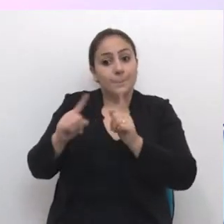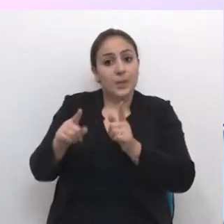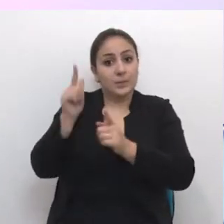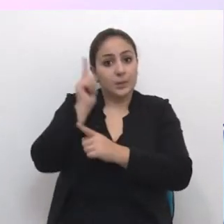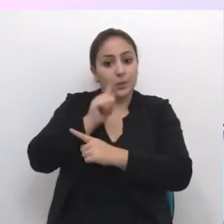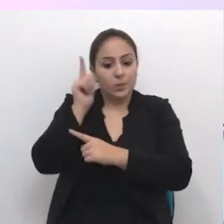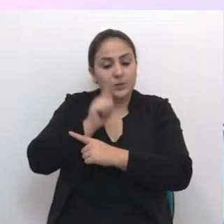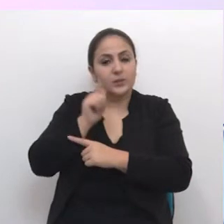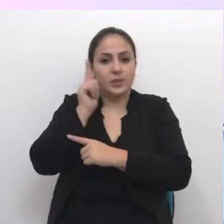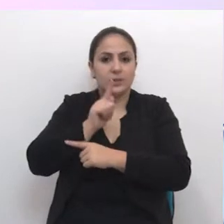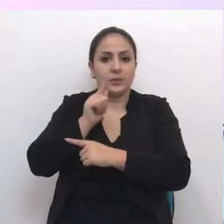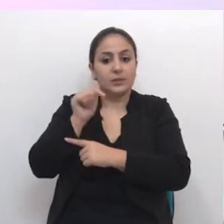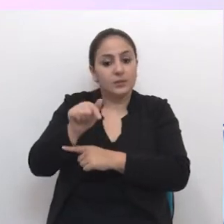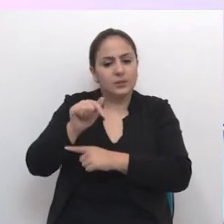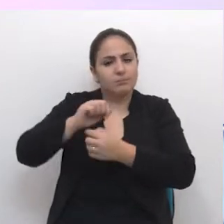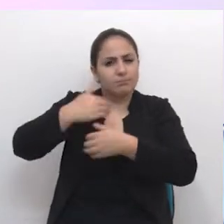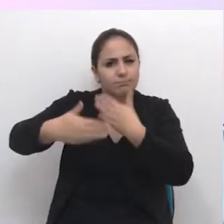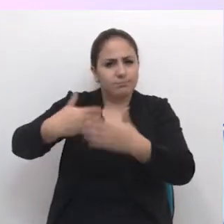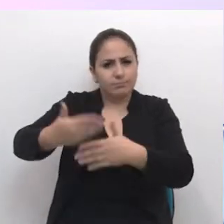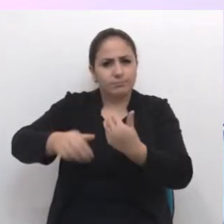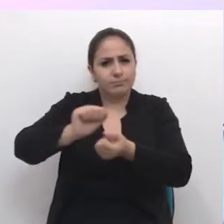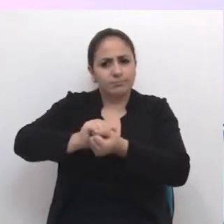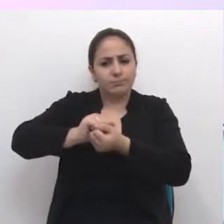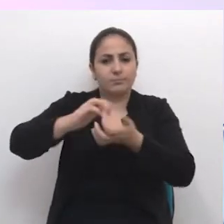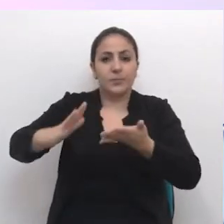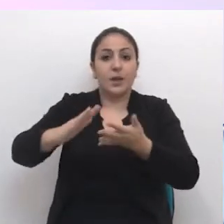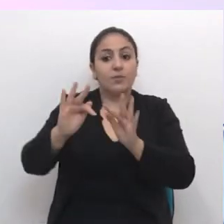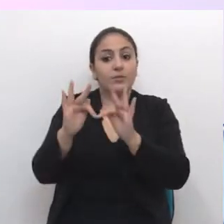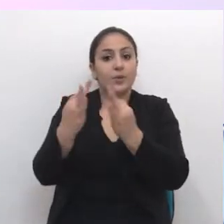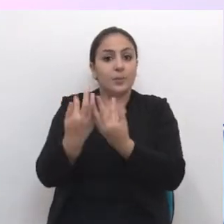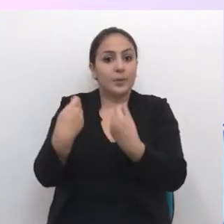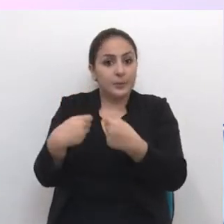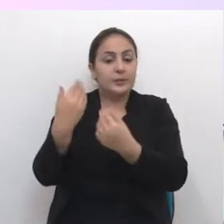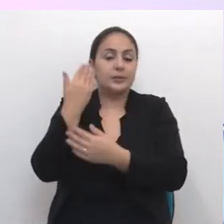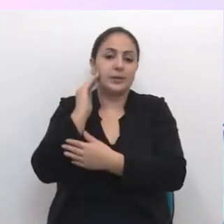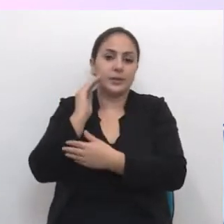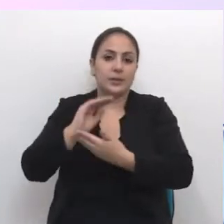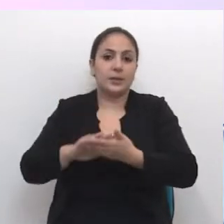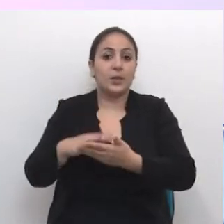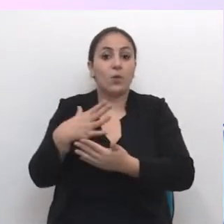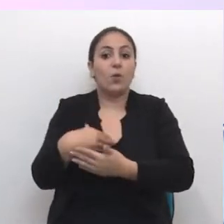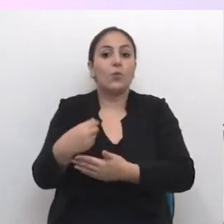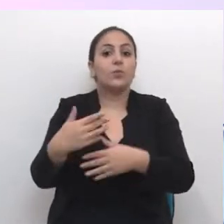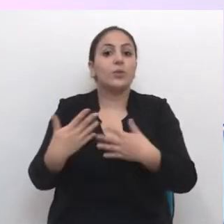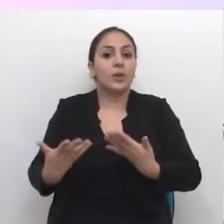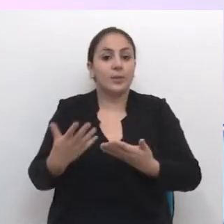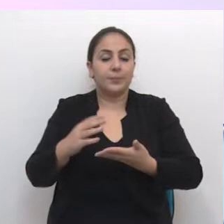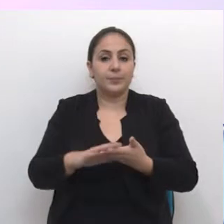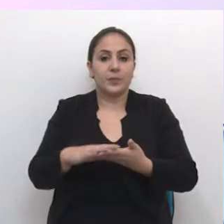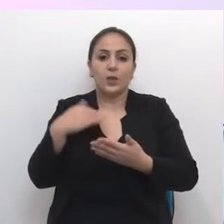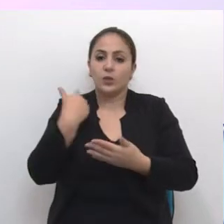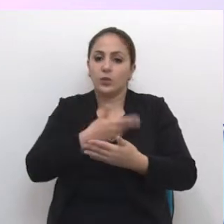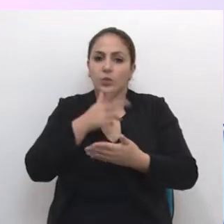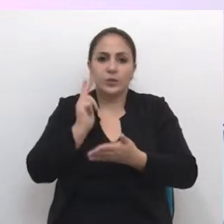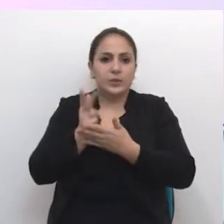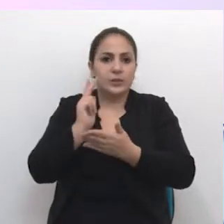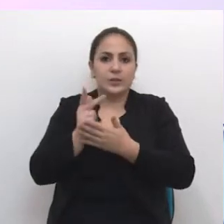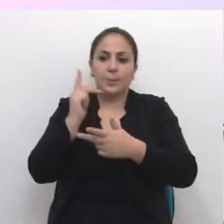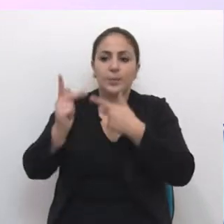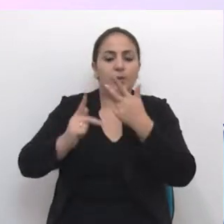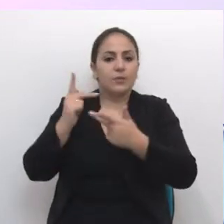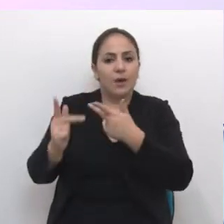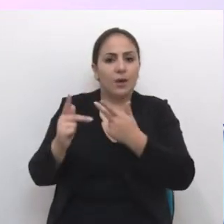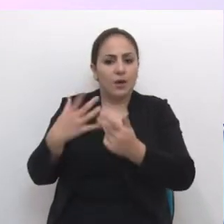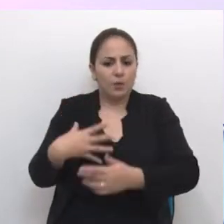isso aconteça no seu pleno desenvolvimento, a família tem de entender que filho é esse. A gente sempre diz que ter um